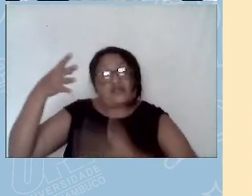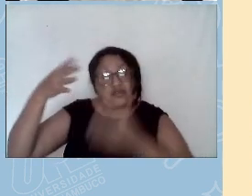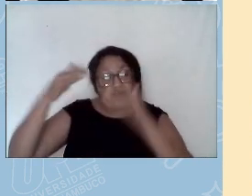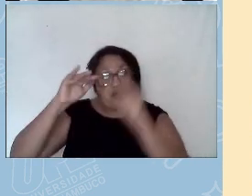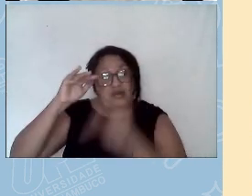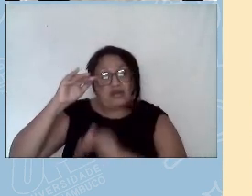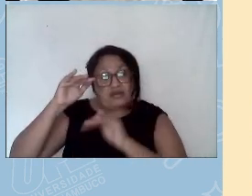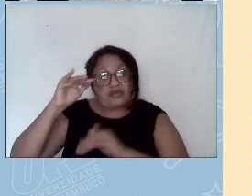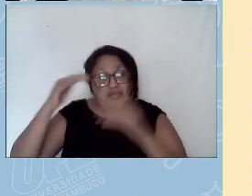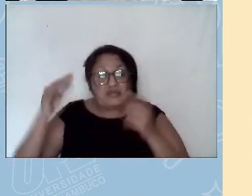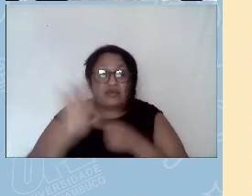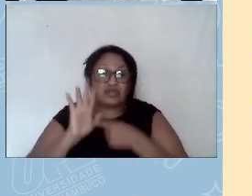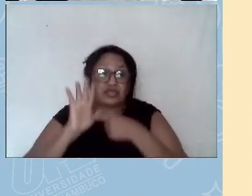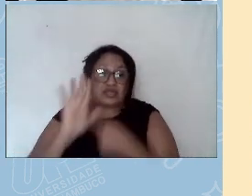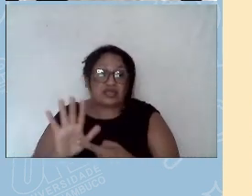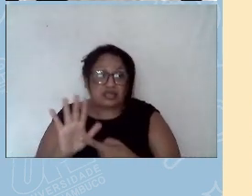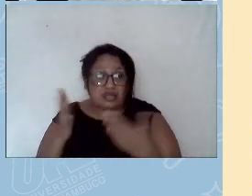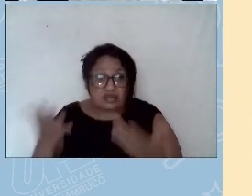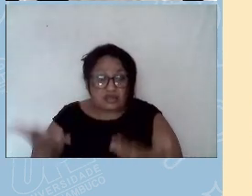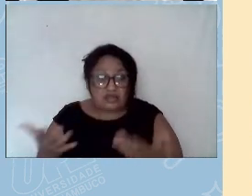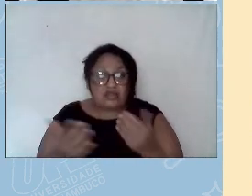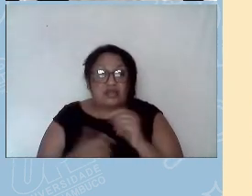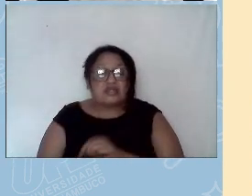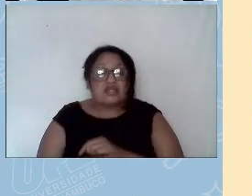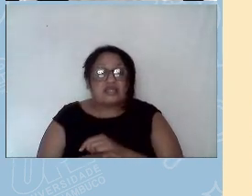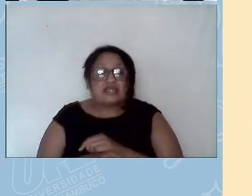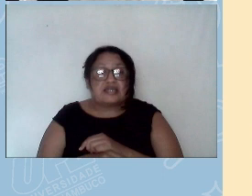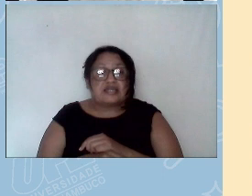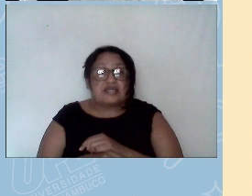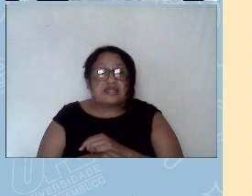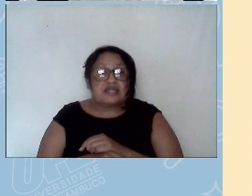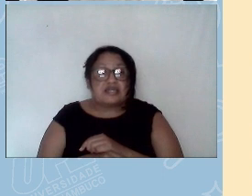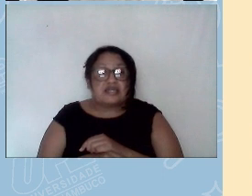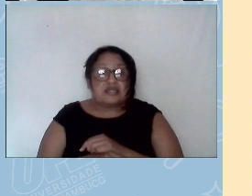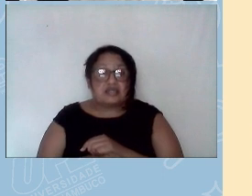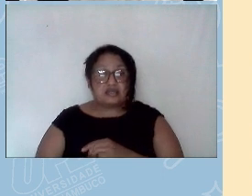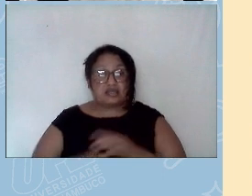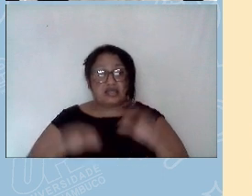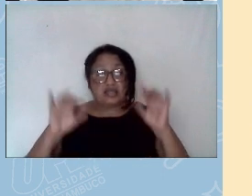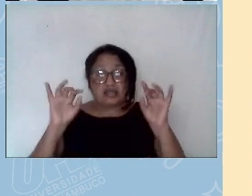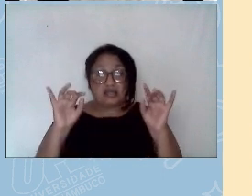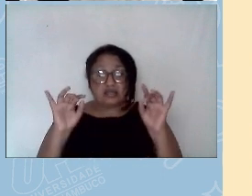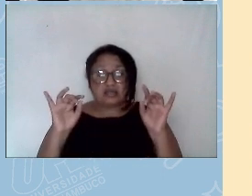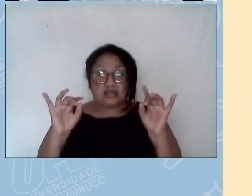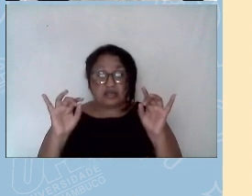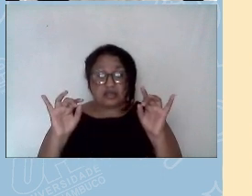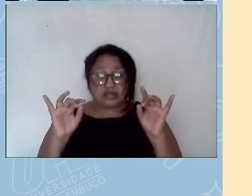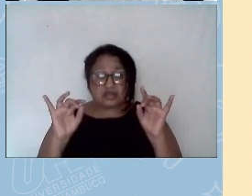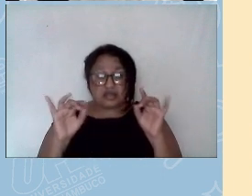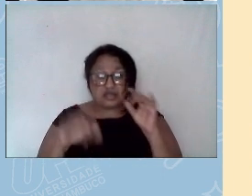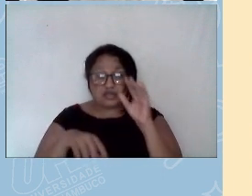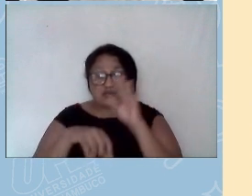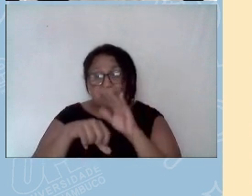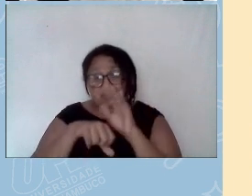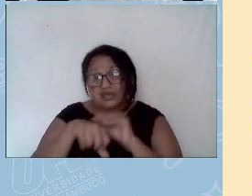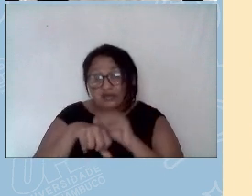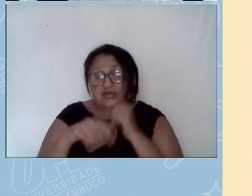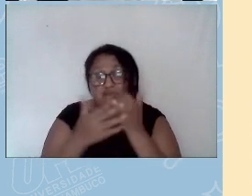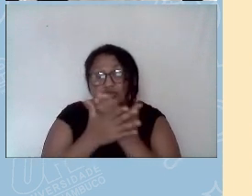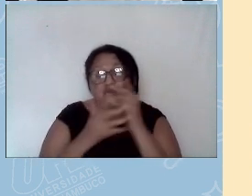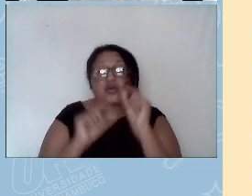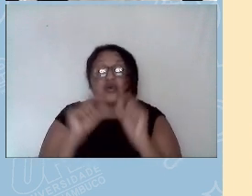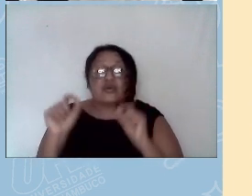mostrando essa vazão e era solicitado do estudante o seguinte